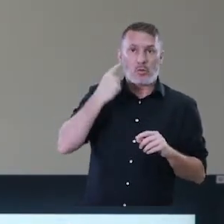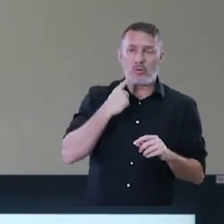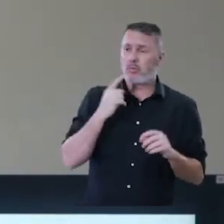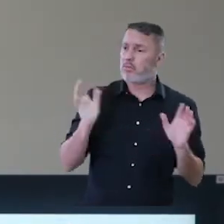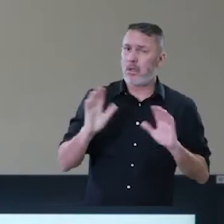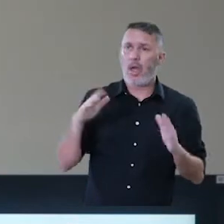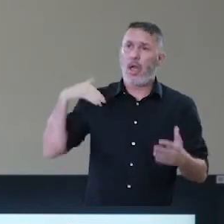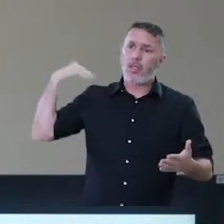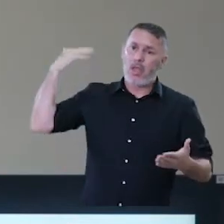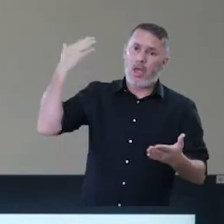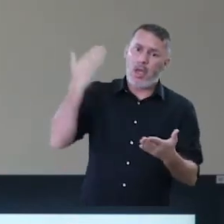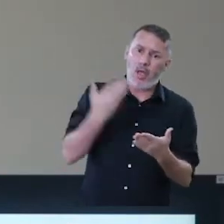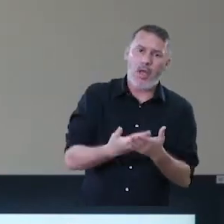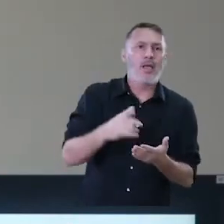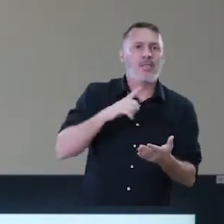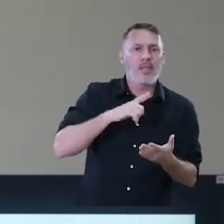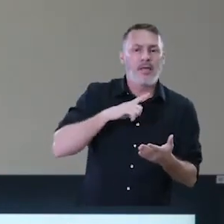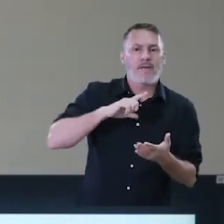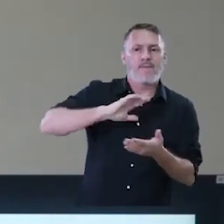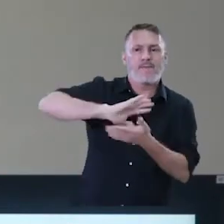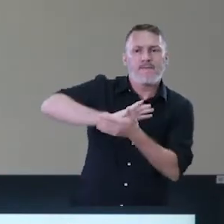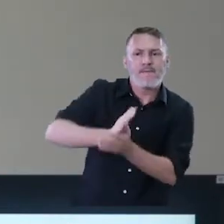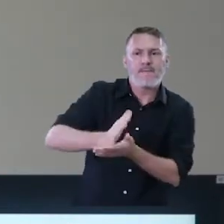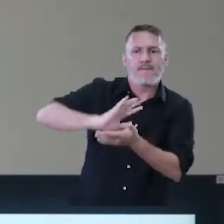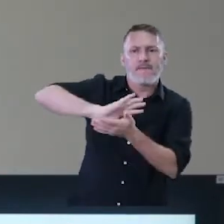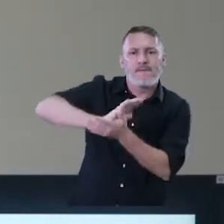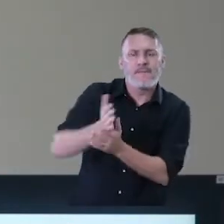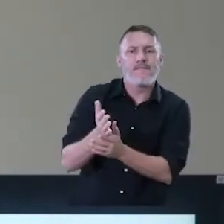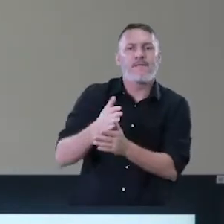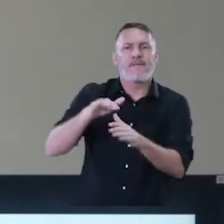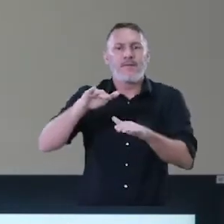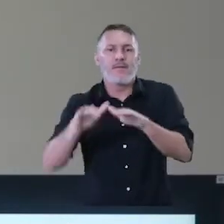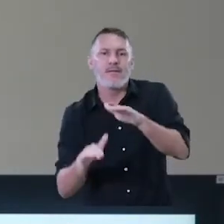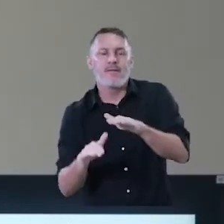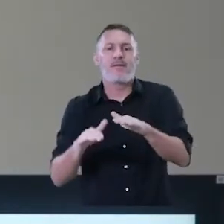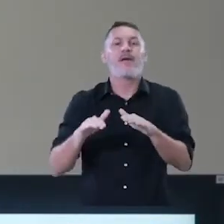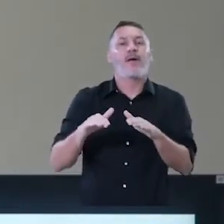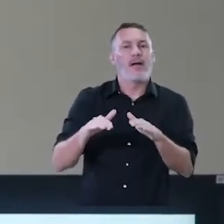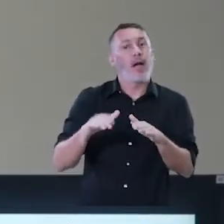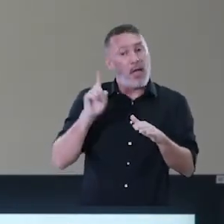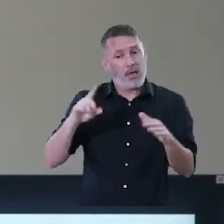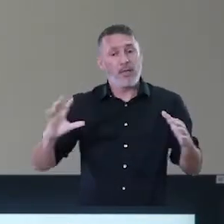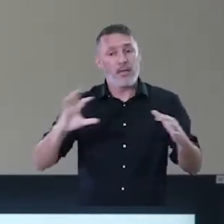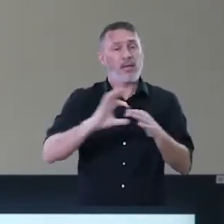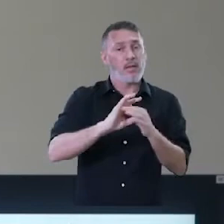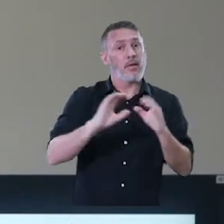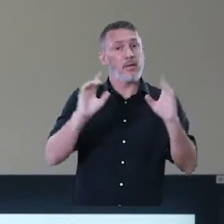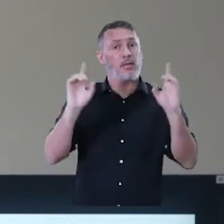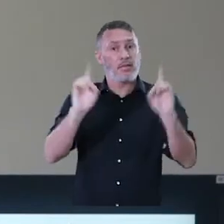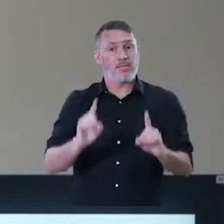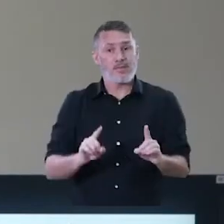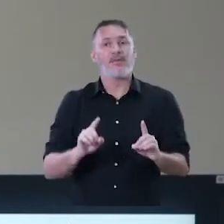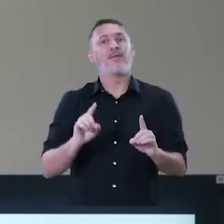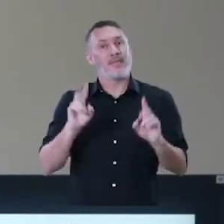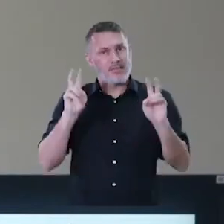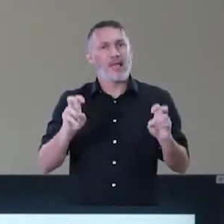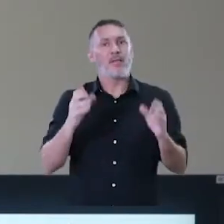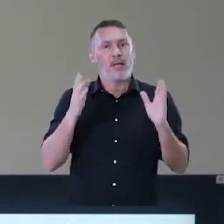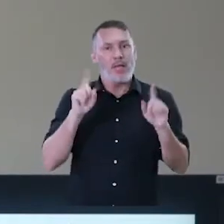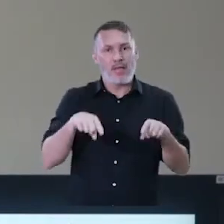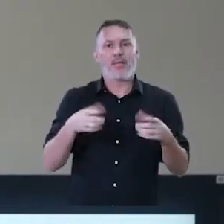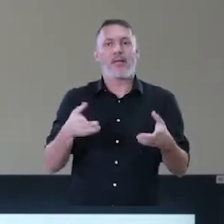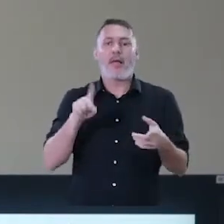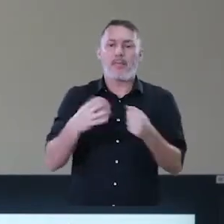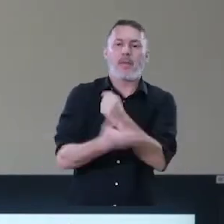vem acontecendo até no presente. É apresentar algo que tenha relação com o seu tema. É por isso que